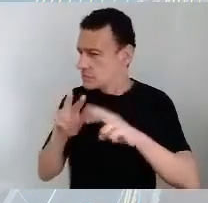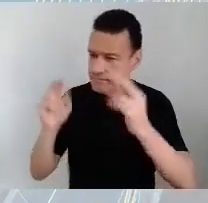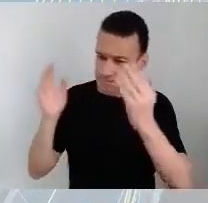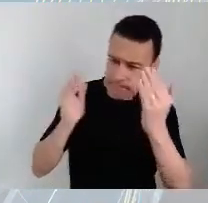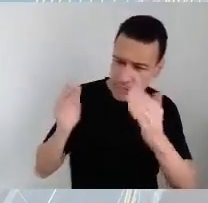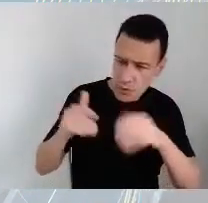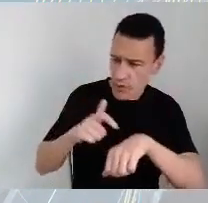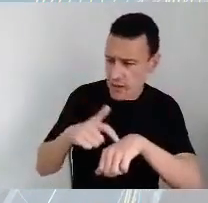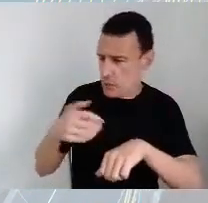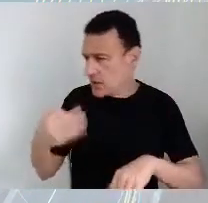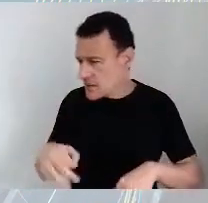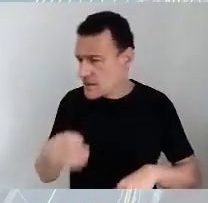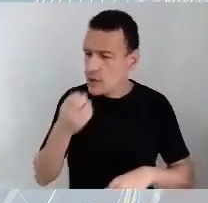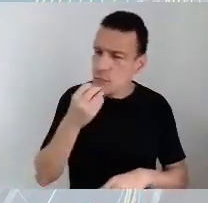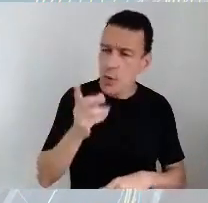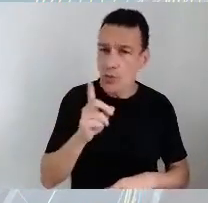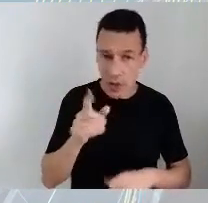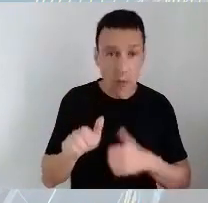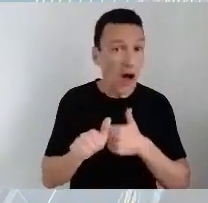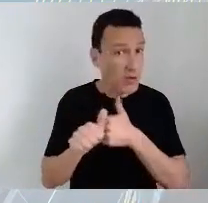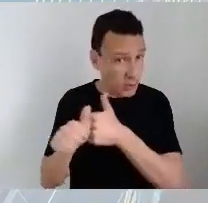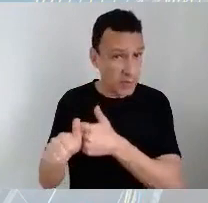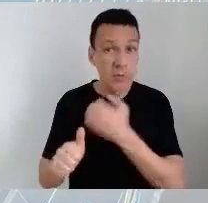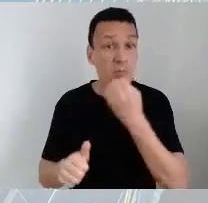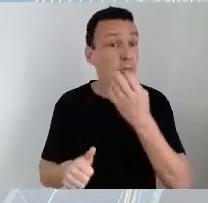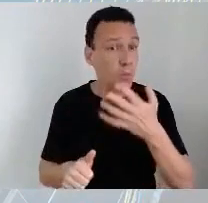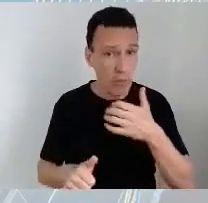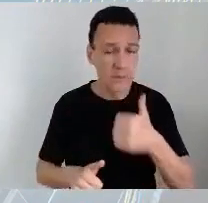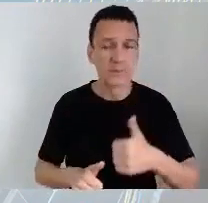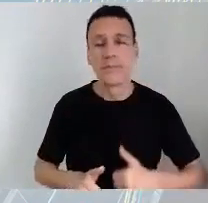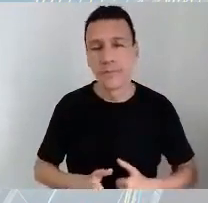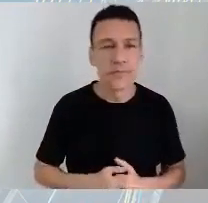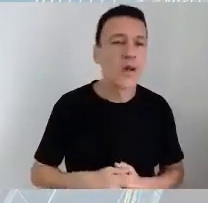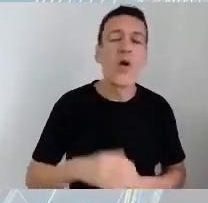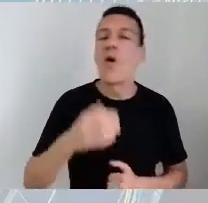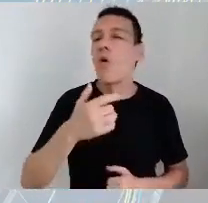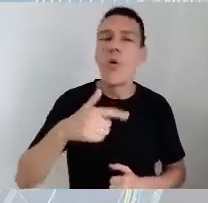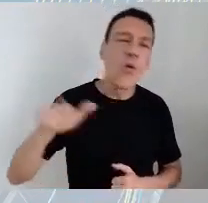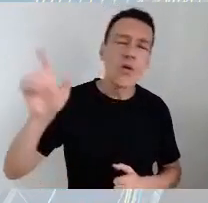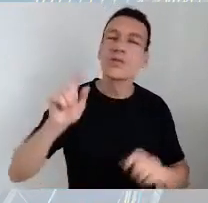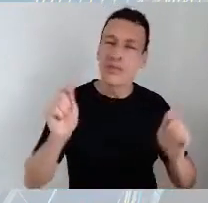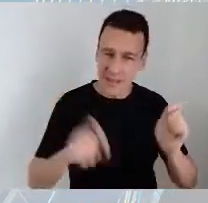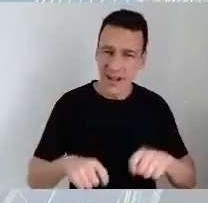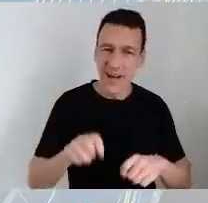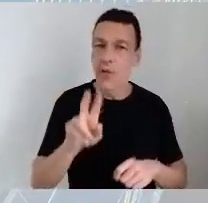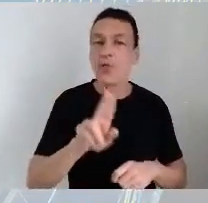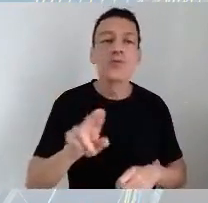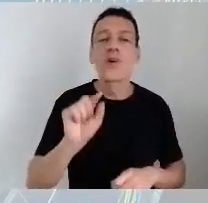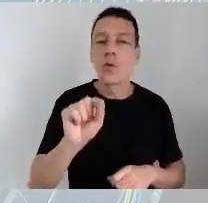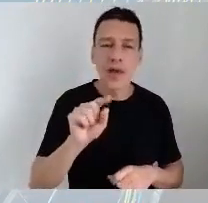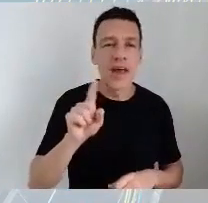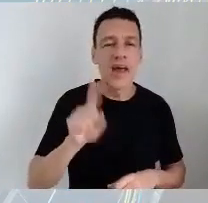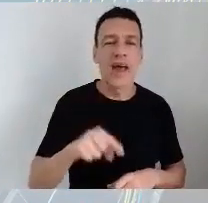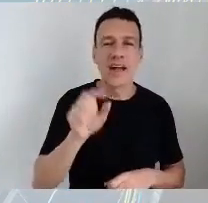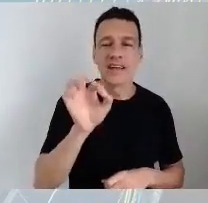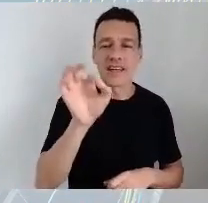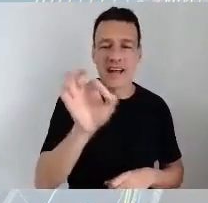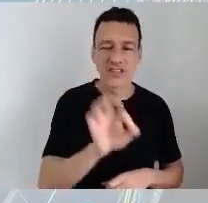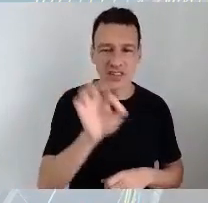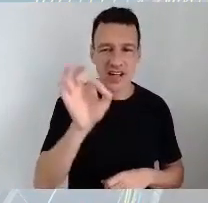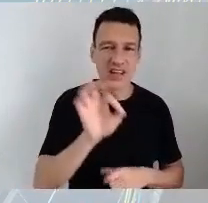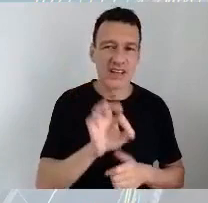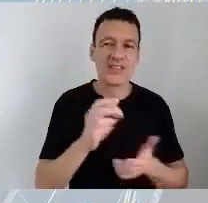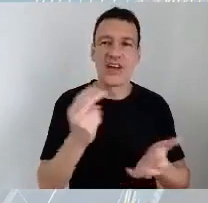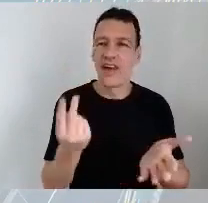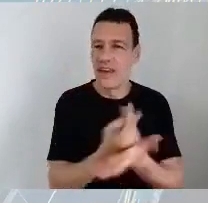acompanhamento bem legal de se fazer. Outra métrica que pode ser aplicada é a taxa de erro. A taxa de erro consiste basicamente em